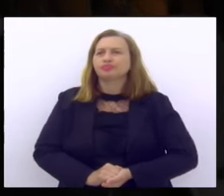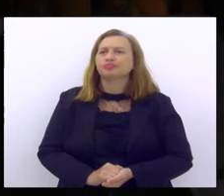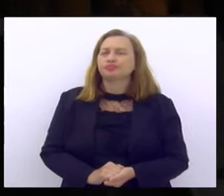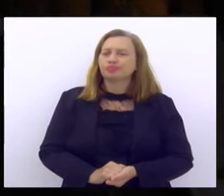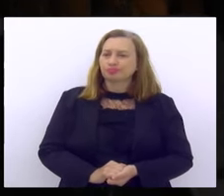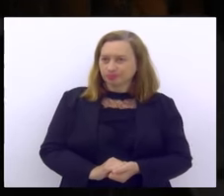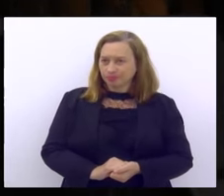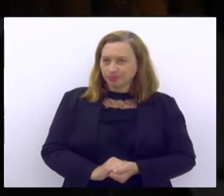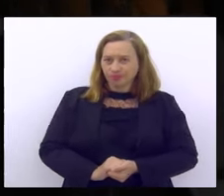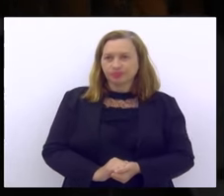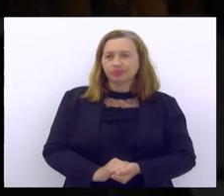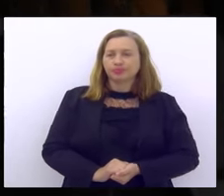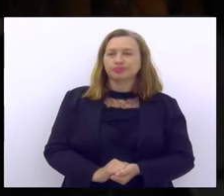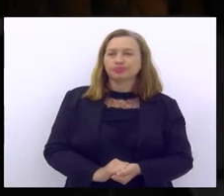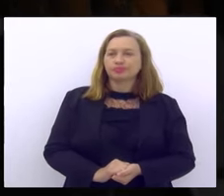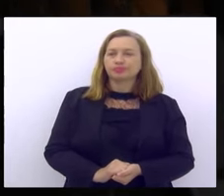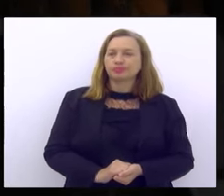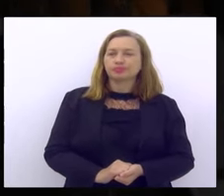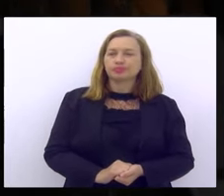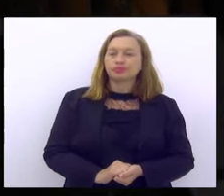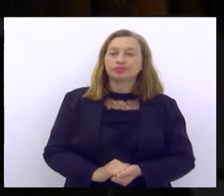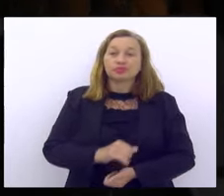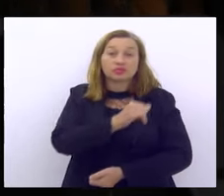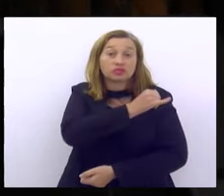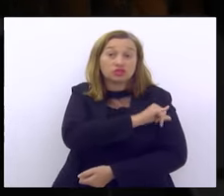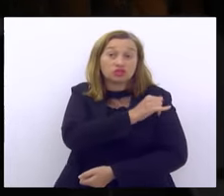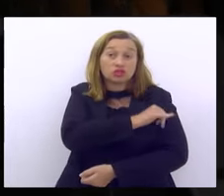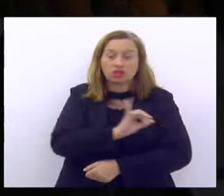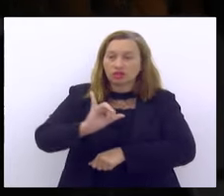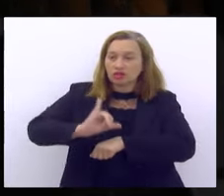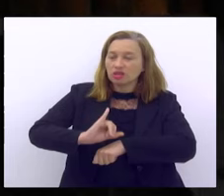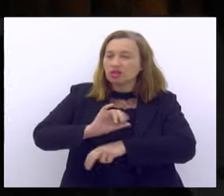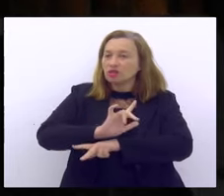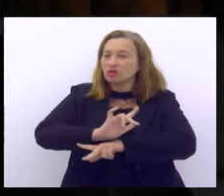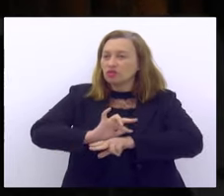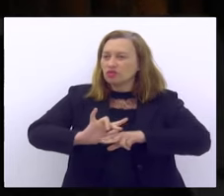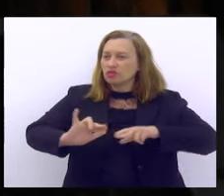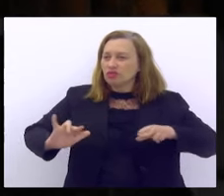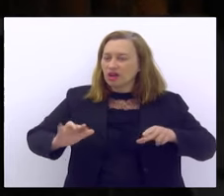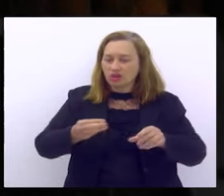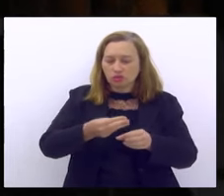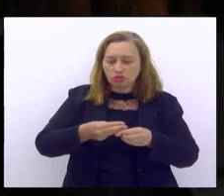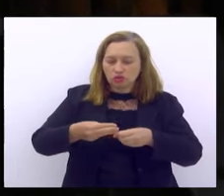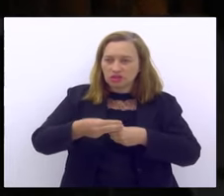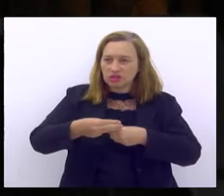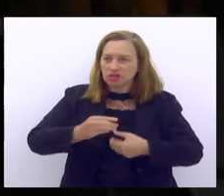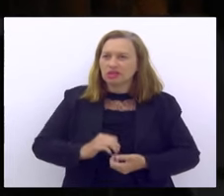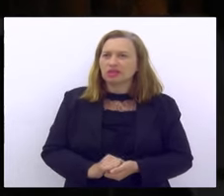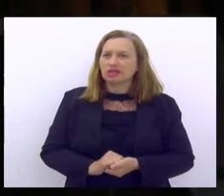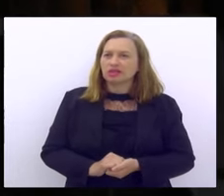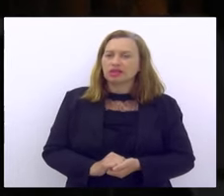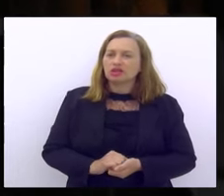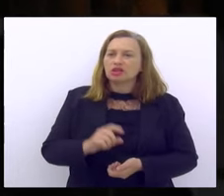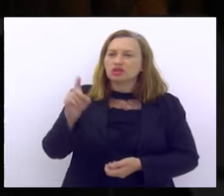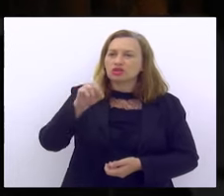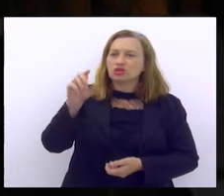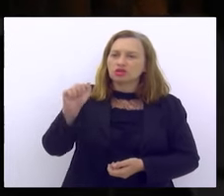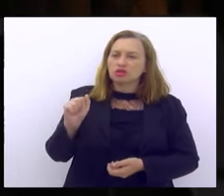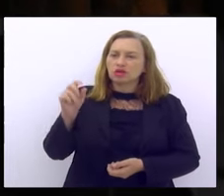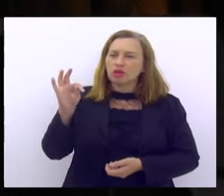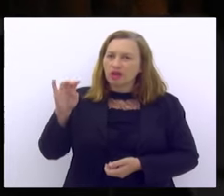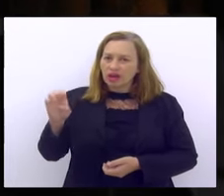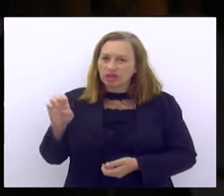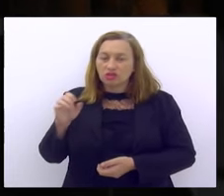elo do Rio de Janeiro capital com diversos municípios, caminho para a zona oeste do Rio de